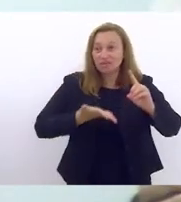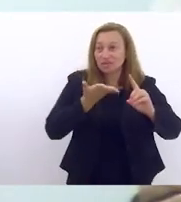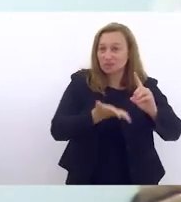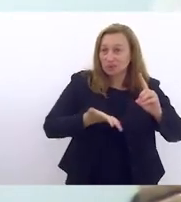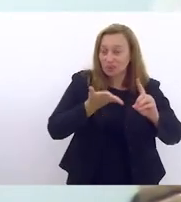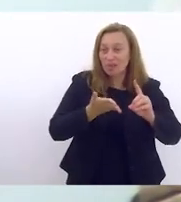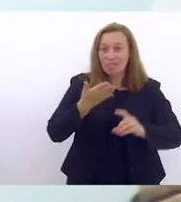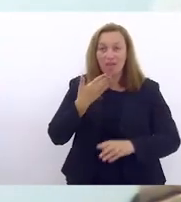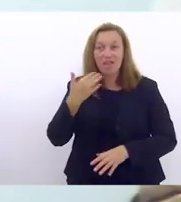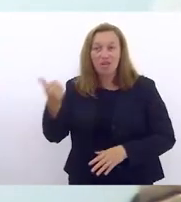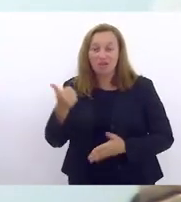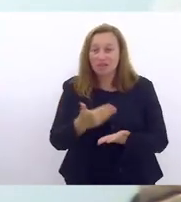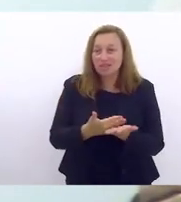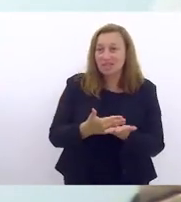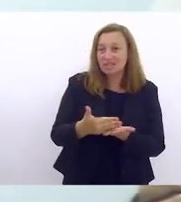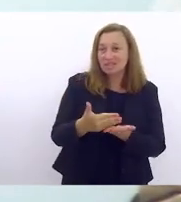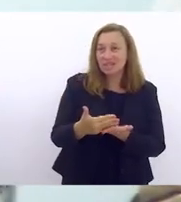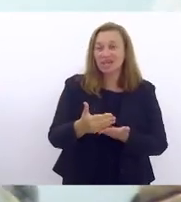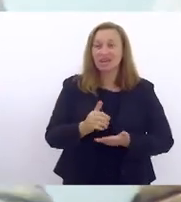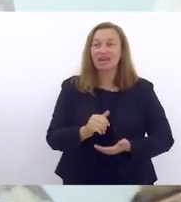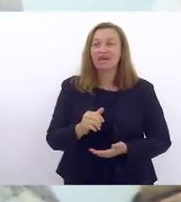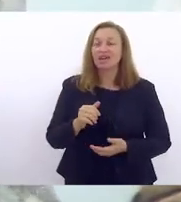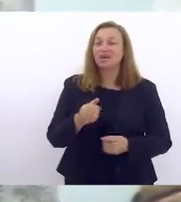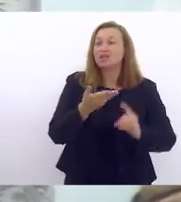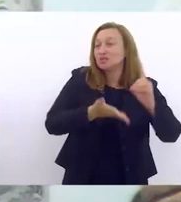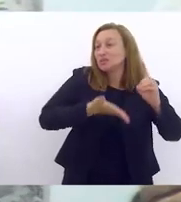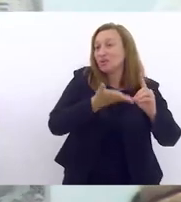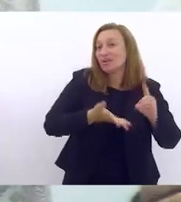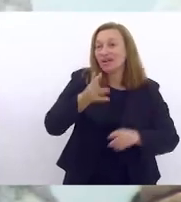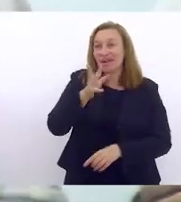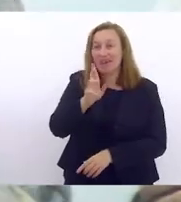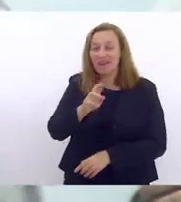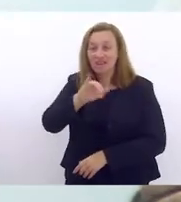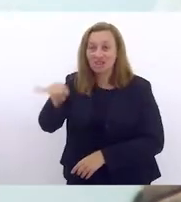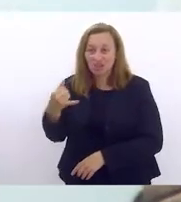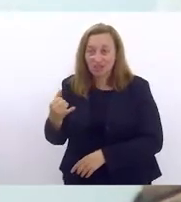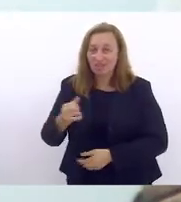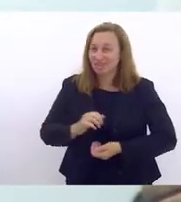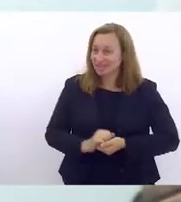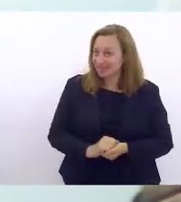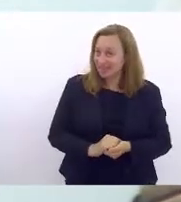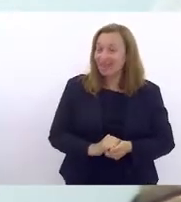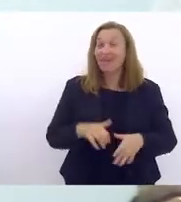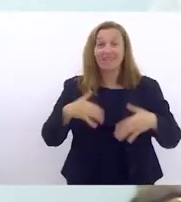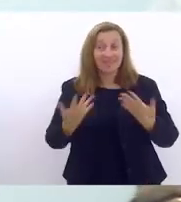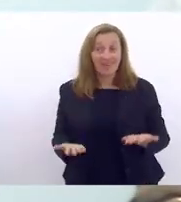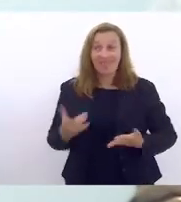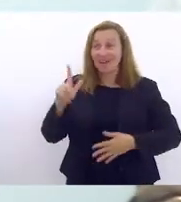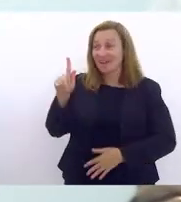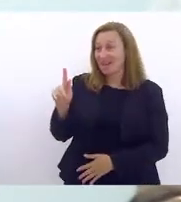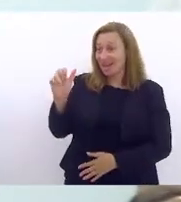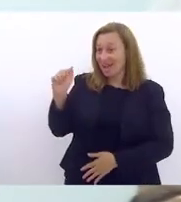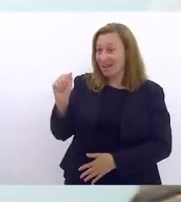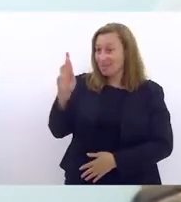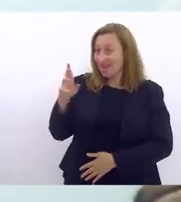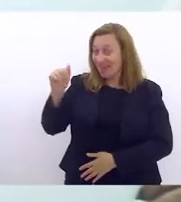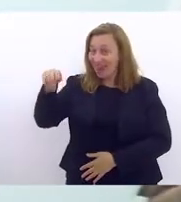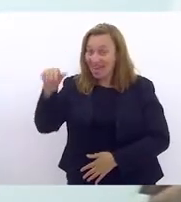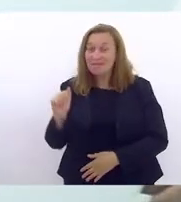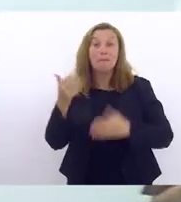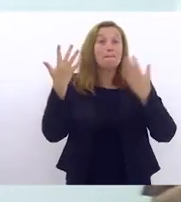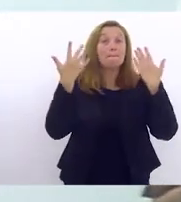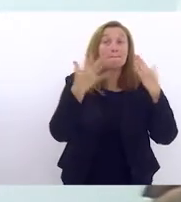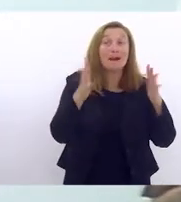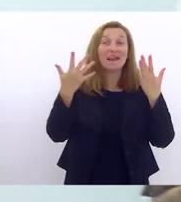do que começar pela Doulas RJ no Dia das Doulas. Então, Gabriela, parabéns,